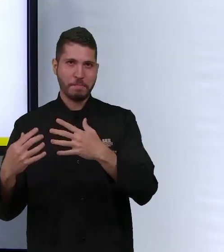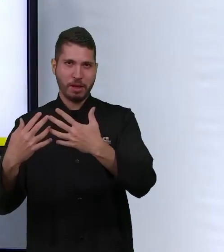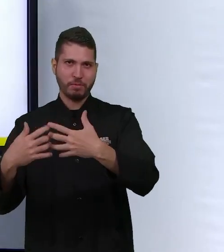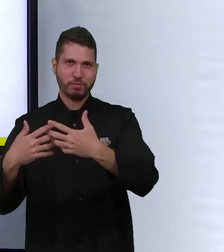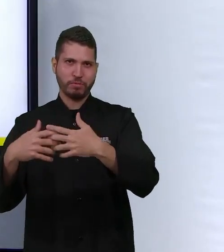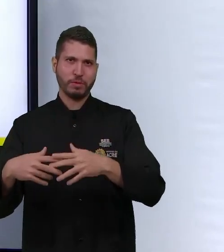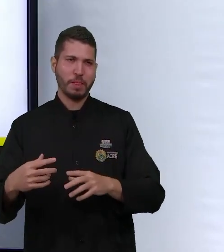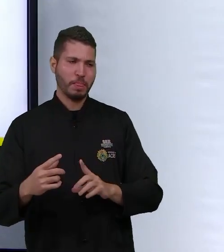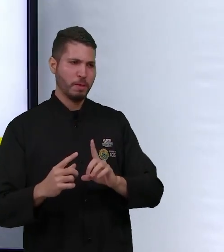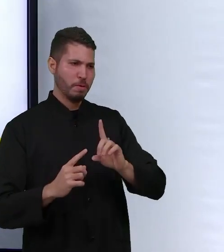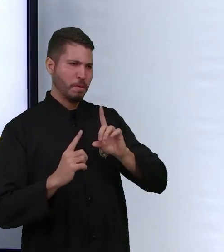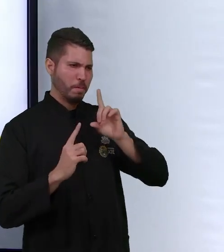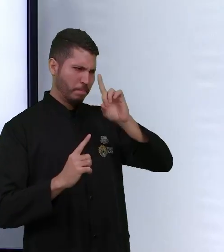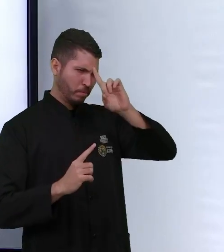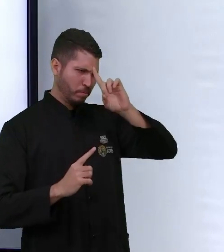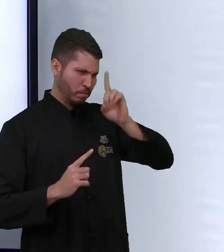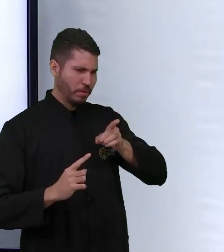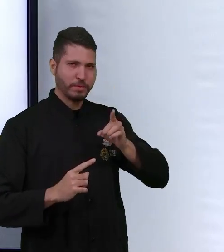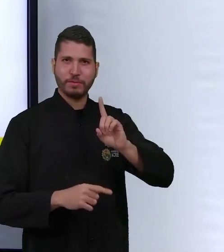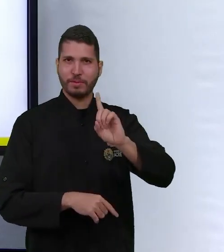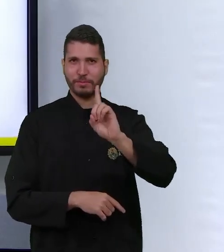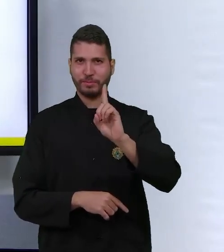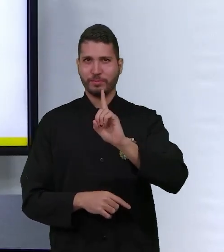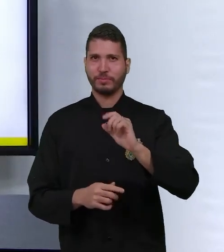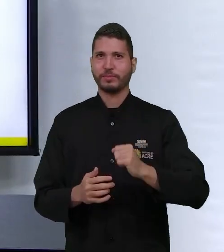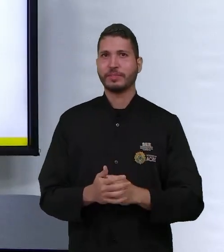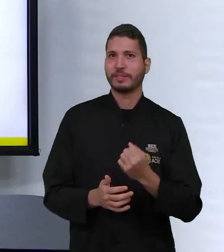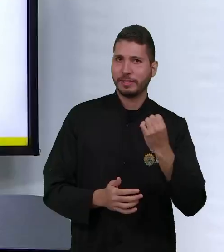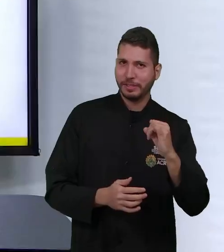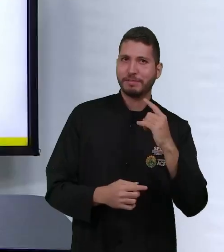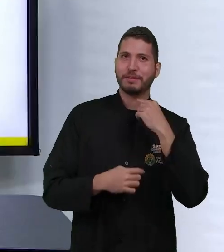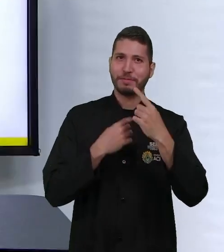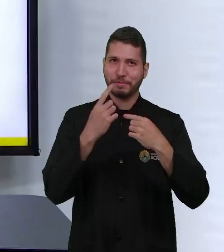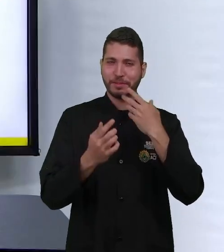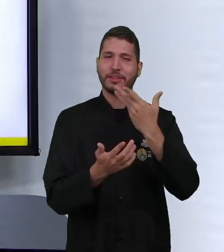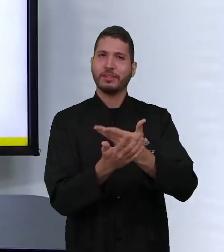Eu espero que tenham gostado do assunto. Alguma dúvida, volte à aula,